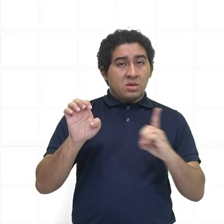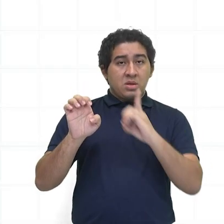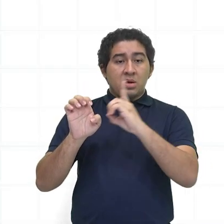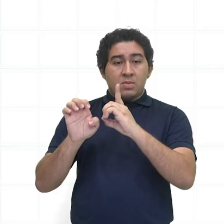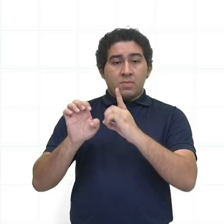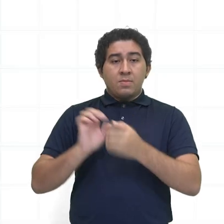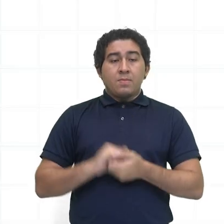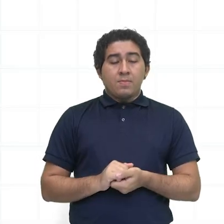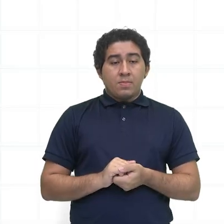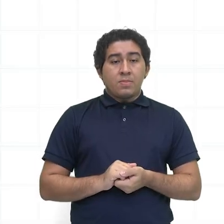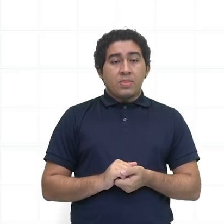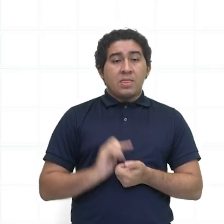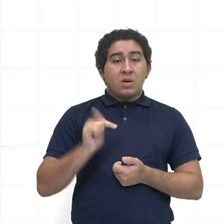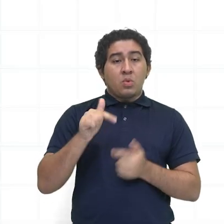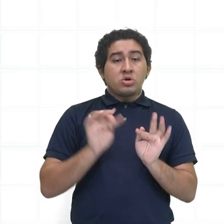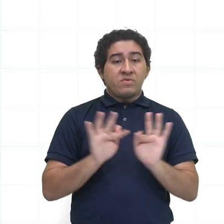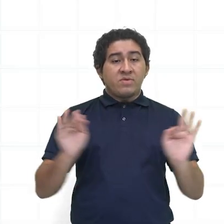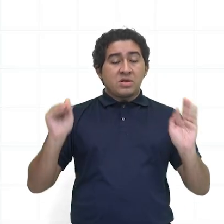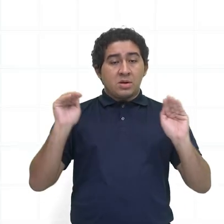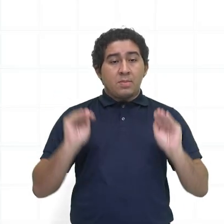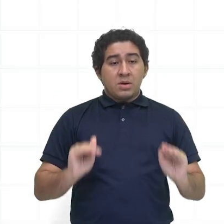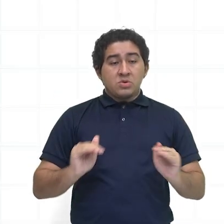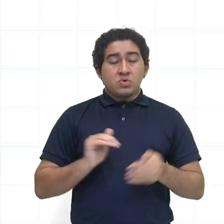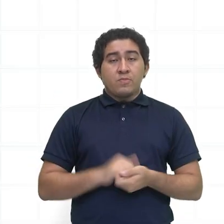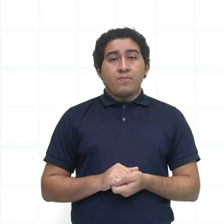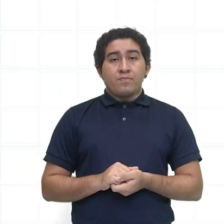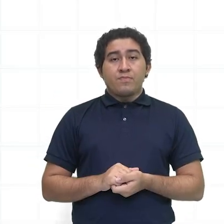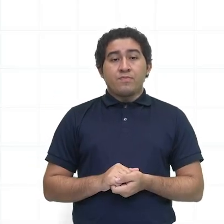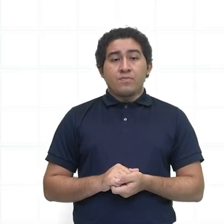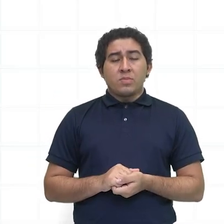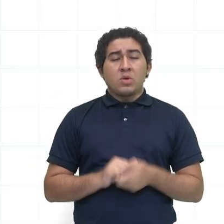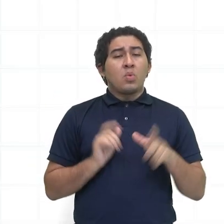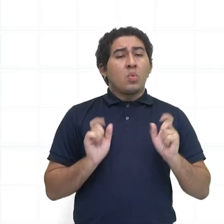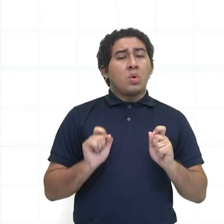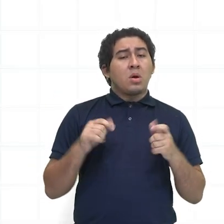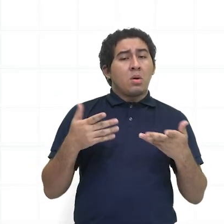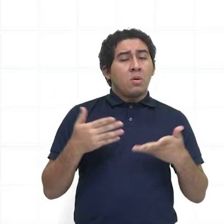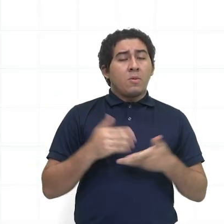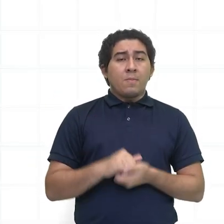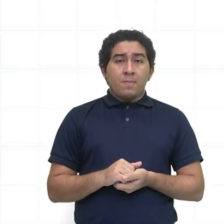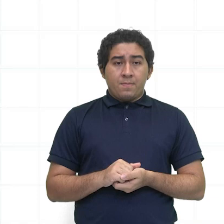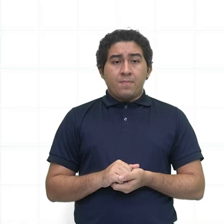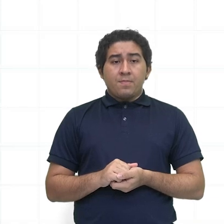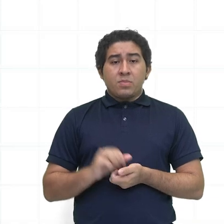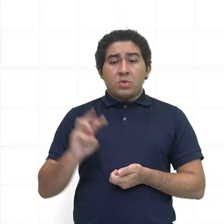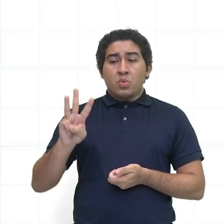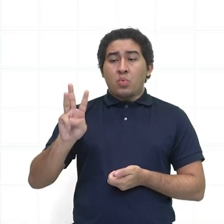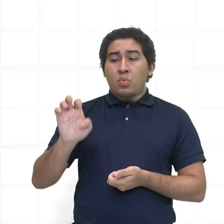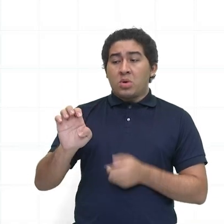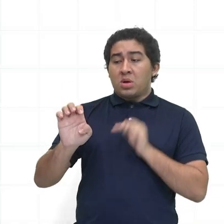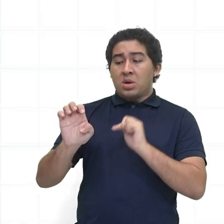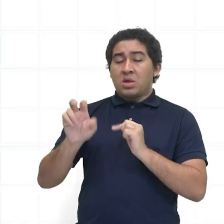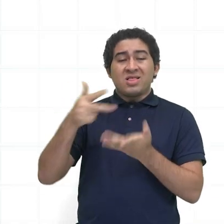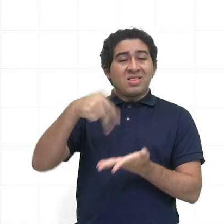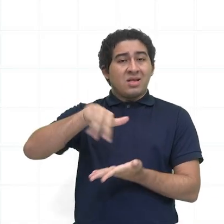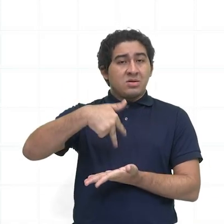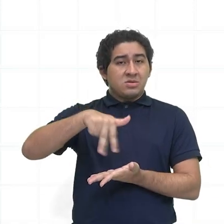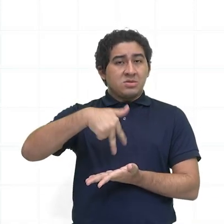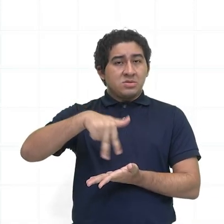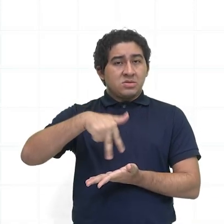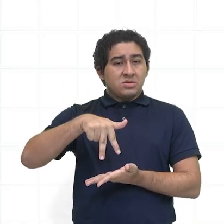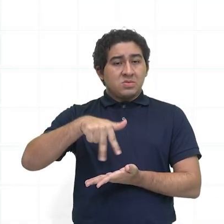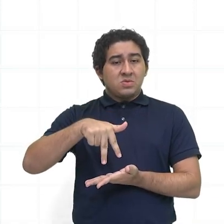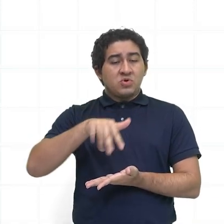A próxima, we, toadas. O que a gente faz? Normalmente, we danced,